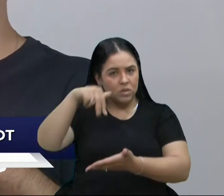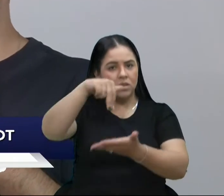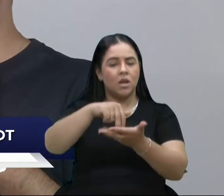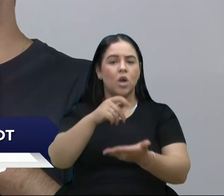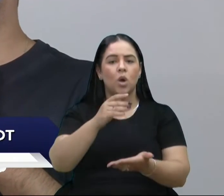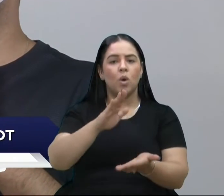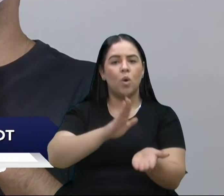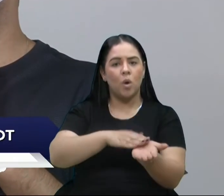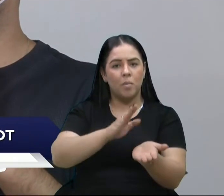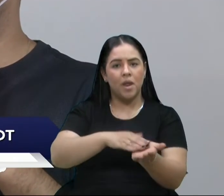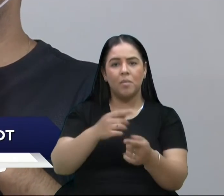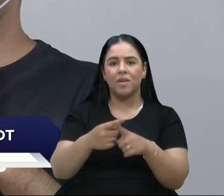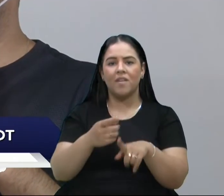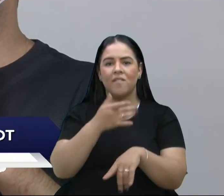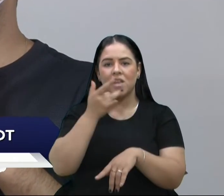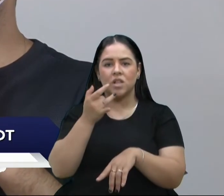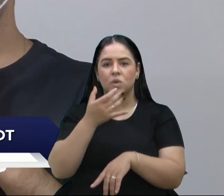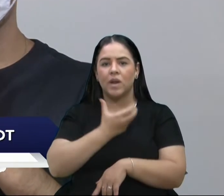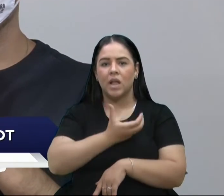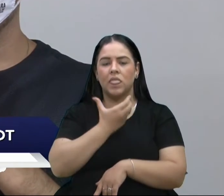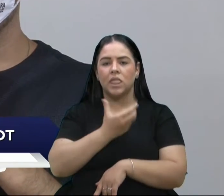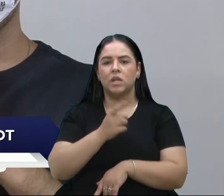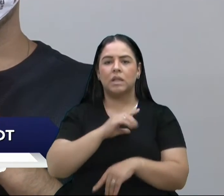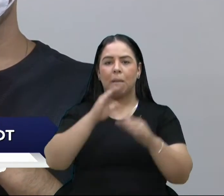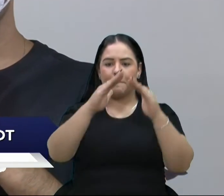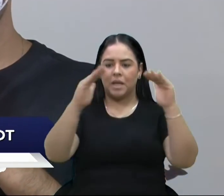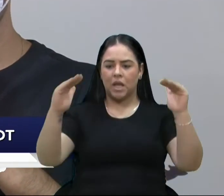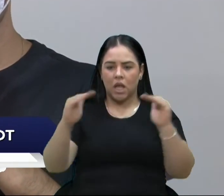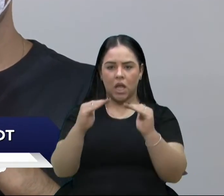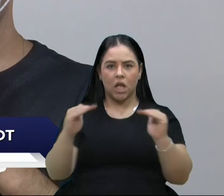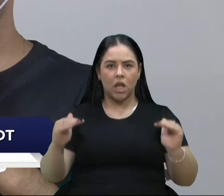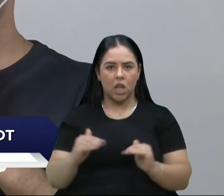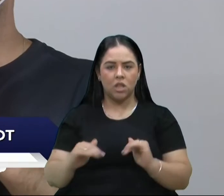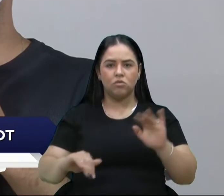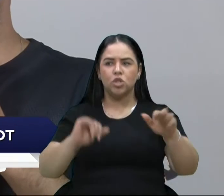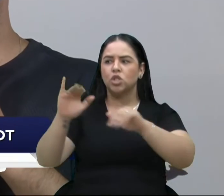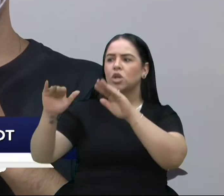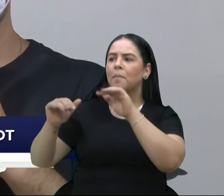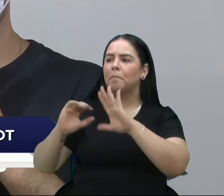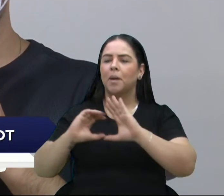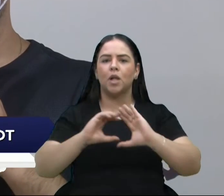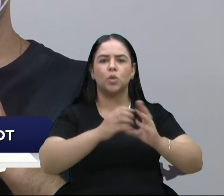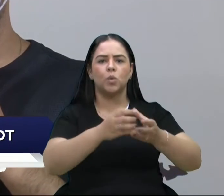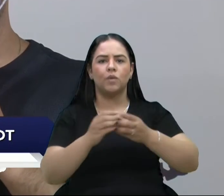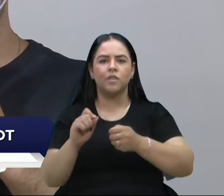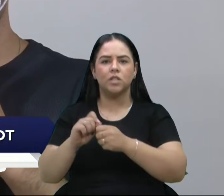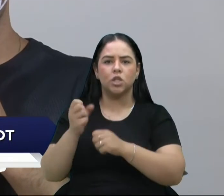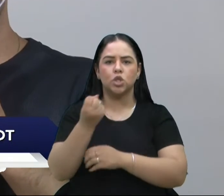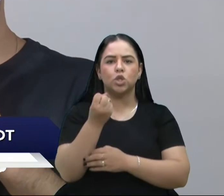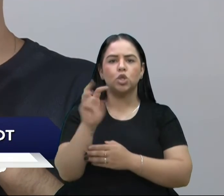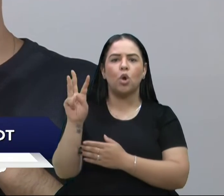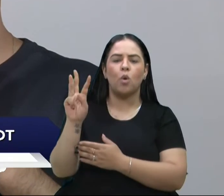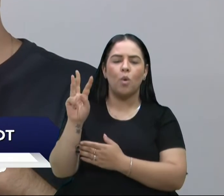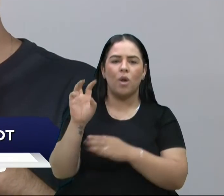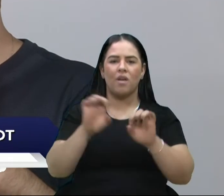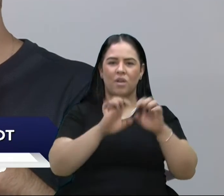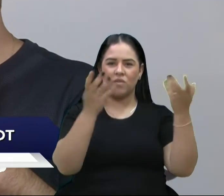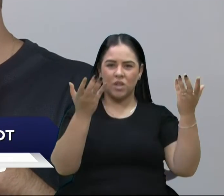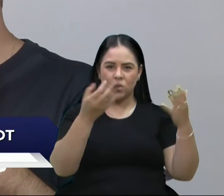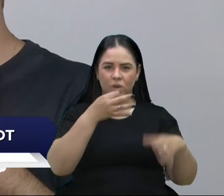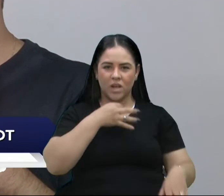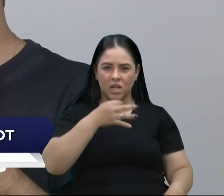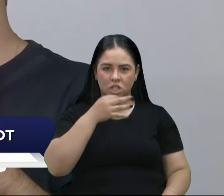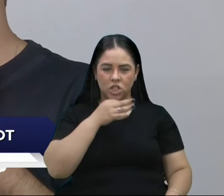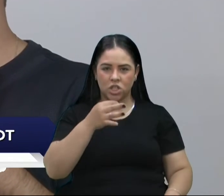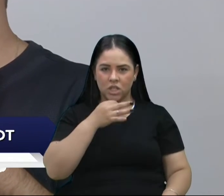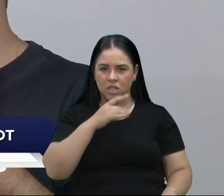fácil agora no Natal eles investirem em Pinheiro de Natal, atrair turistas, fazer shows, fazer eventos, e Caxias do Sul assumir